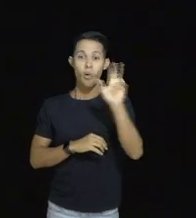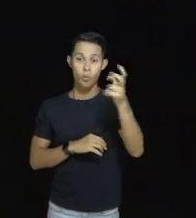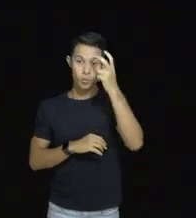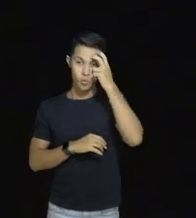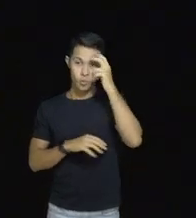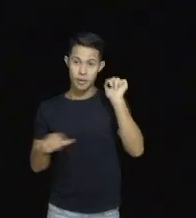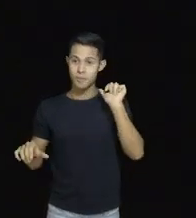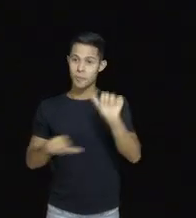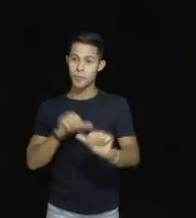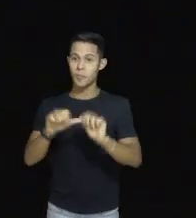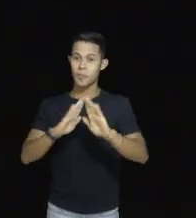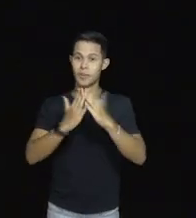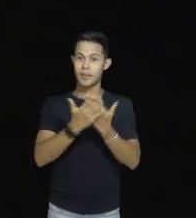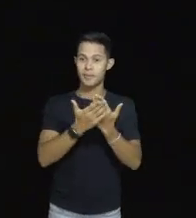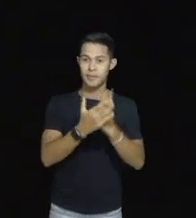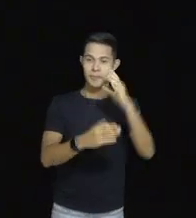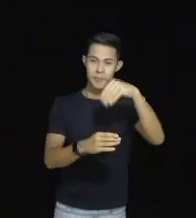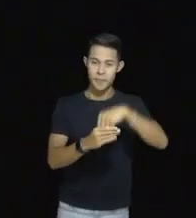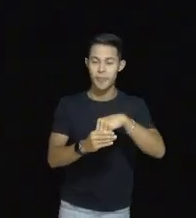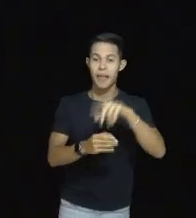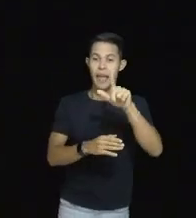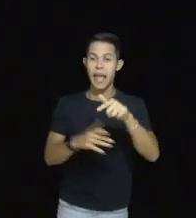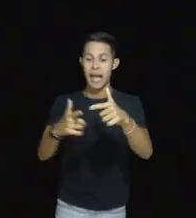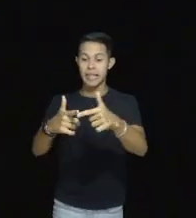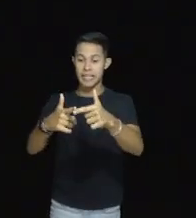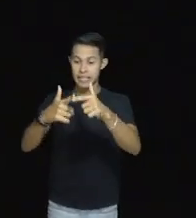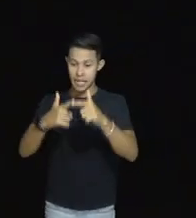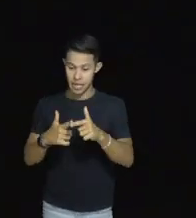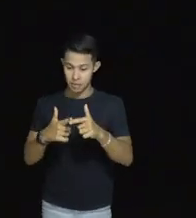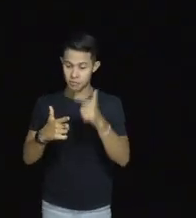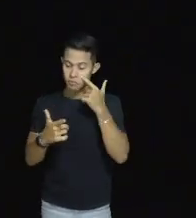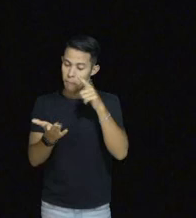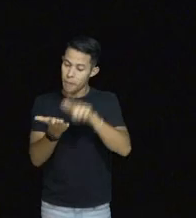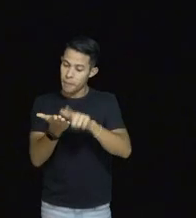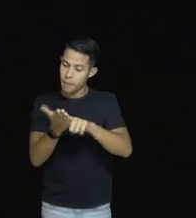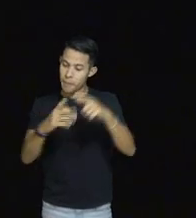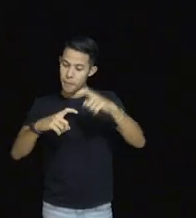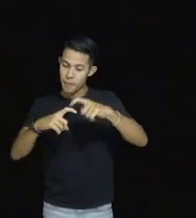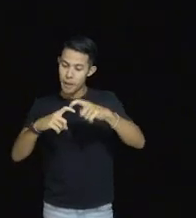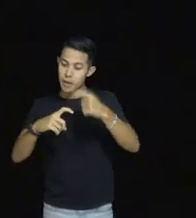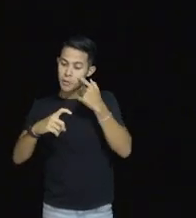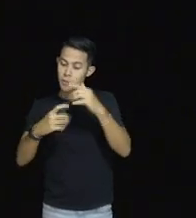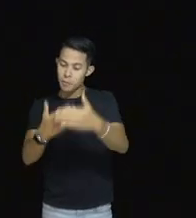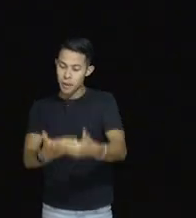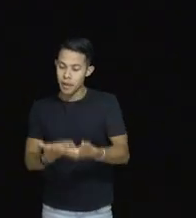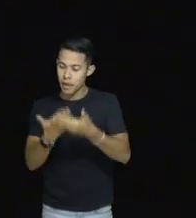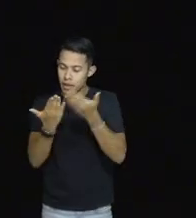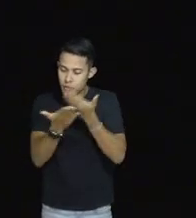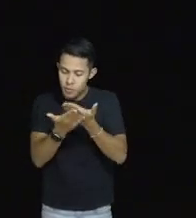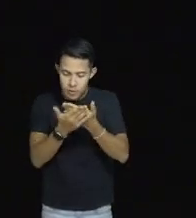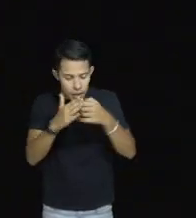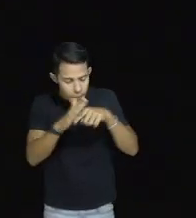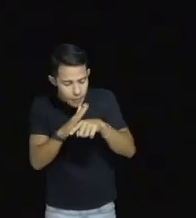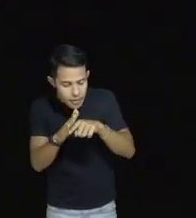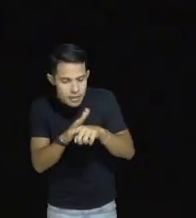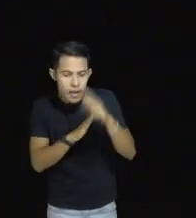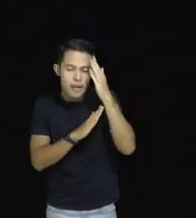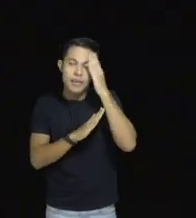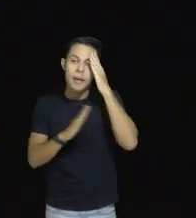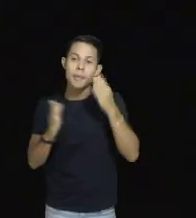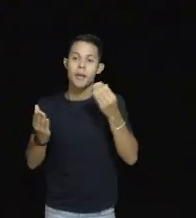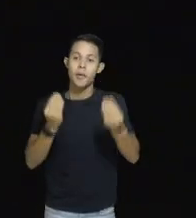escola. É a cultura de pegar o laudo, estudar aquela criança, estudar aquela comorbidade, estudar aquele laudo e saber